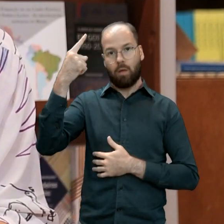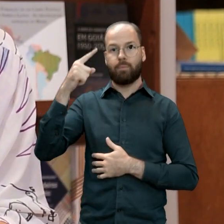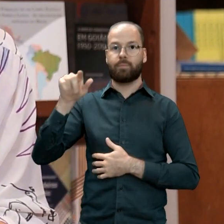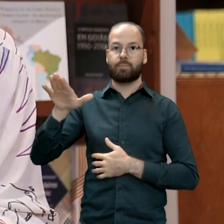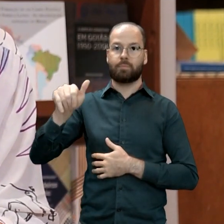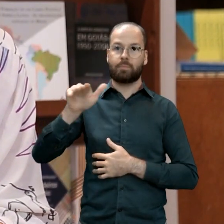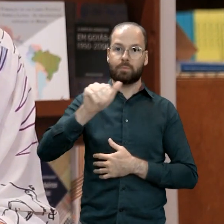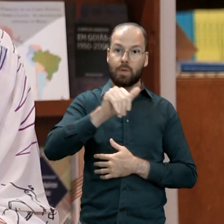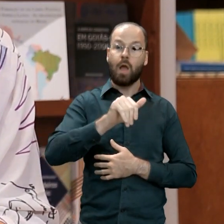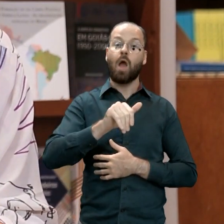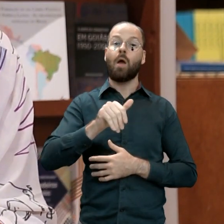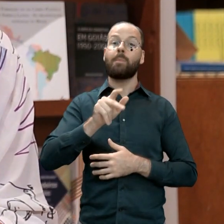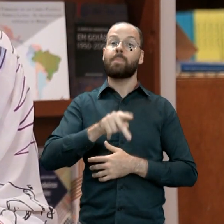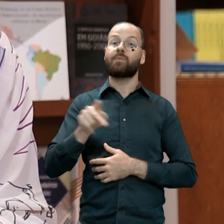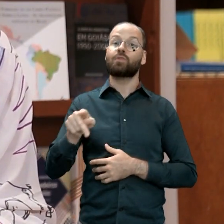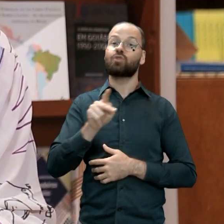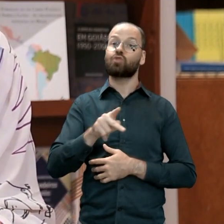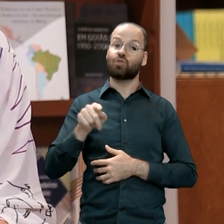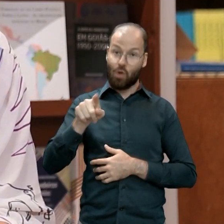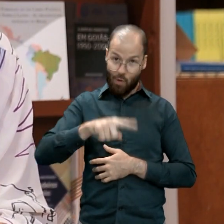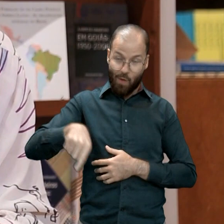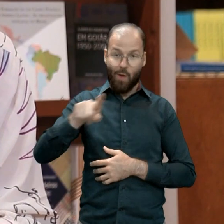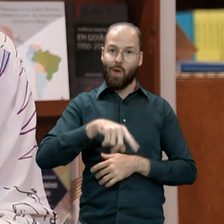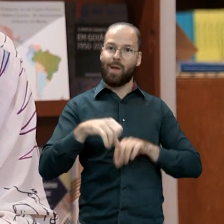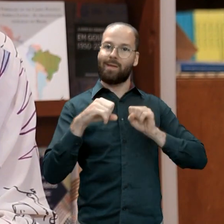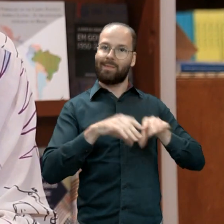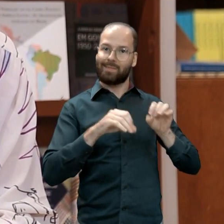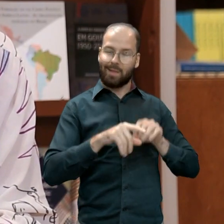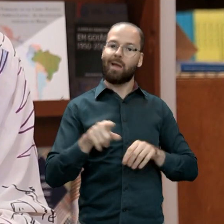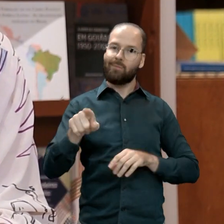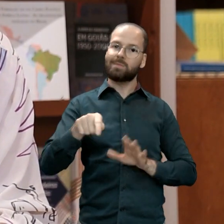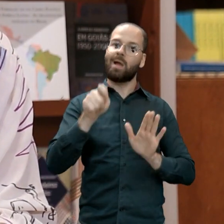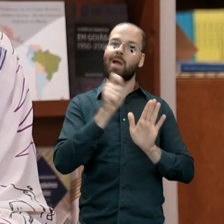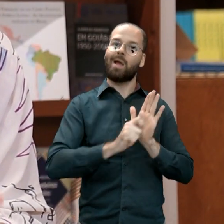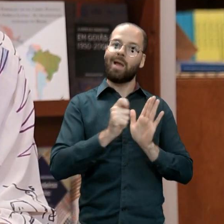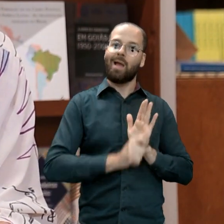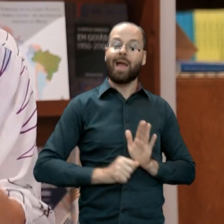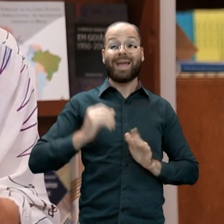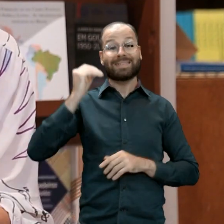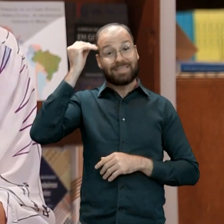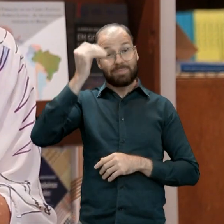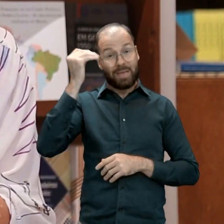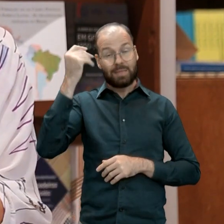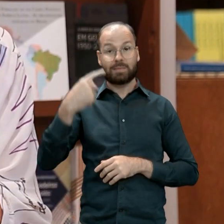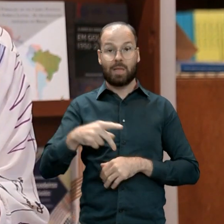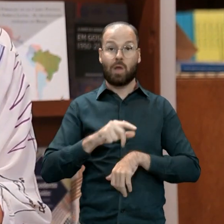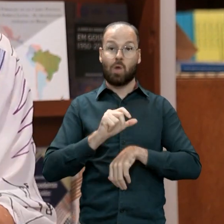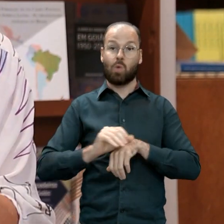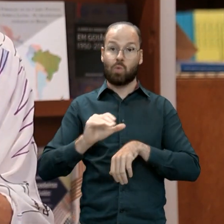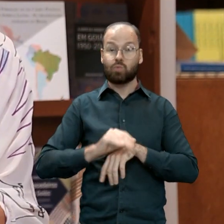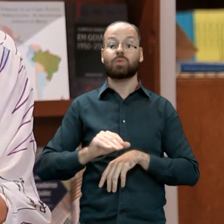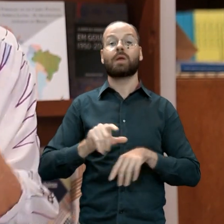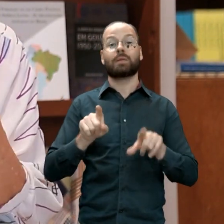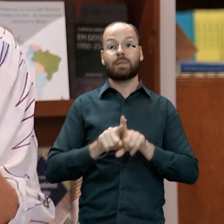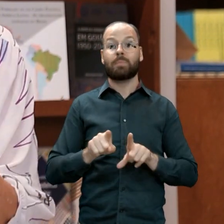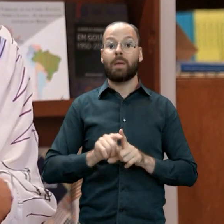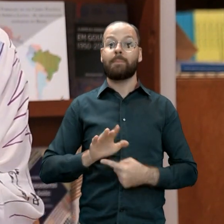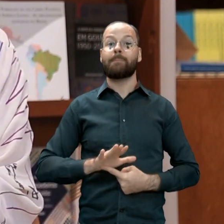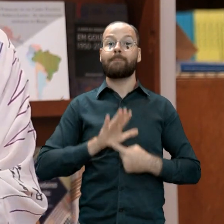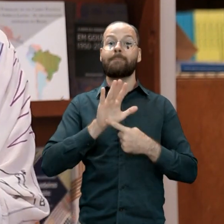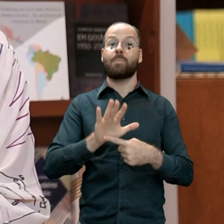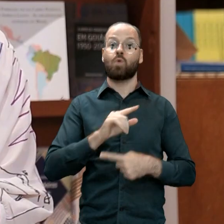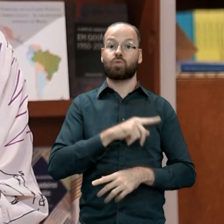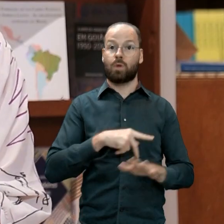professoras formadoras para escrever suas experiências do curso e também para mostrar um pouco desse projeto que só